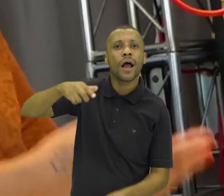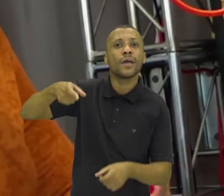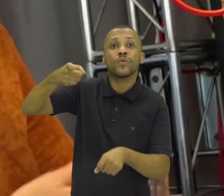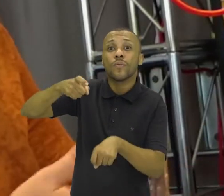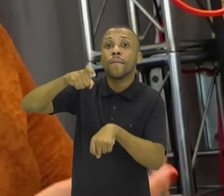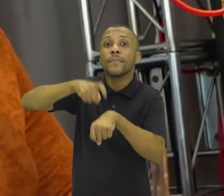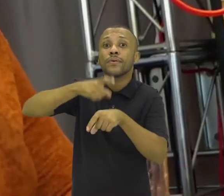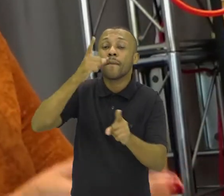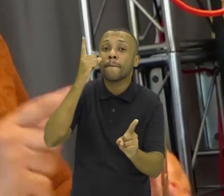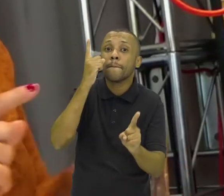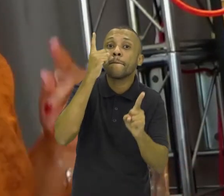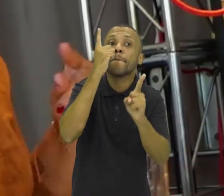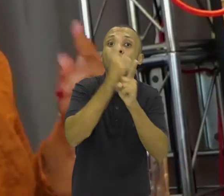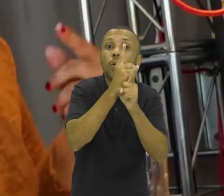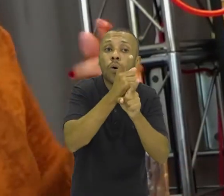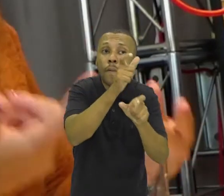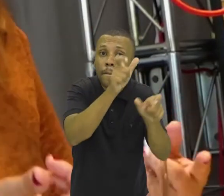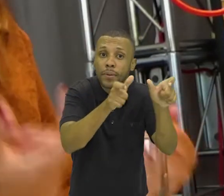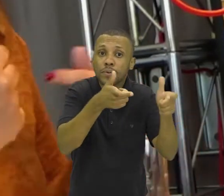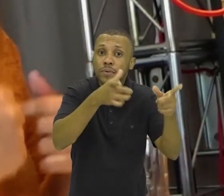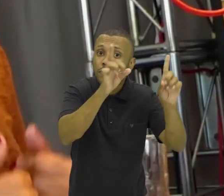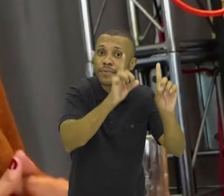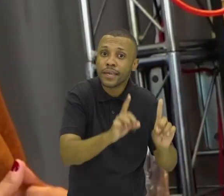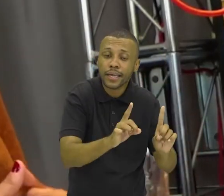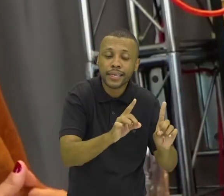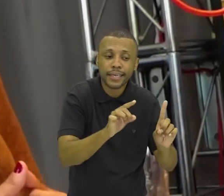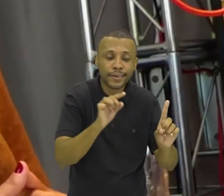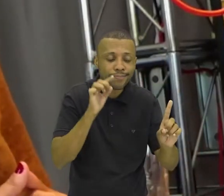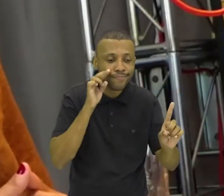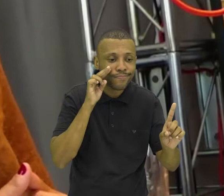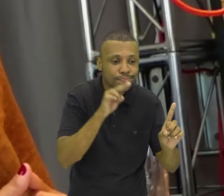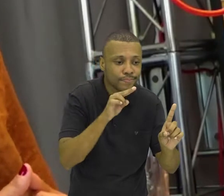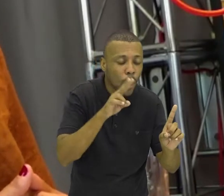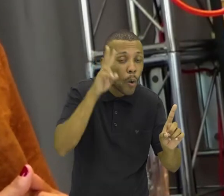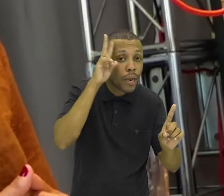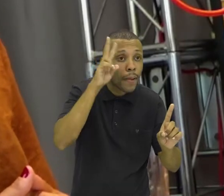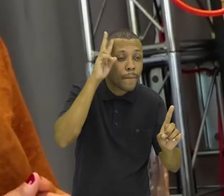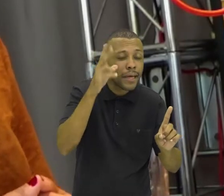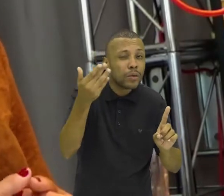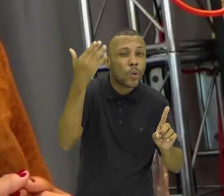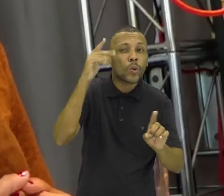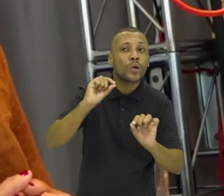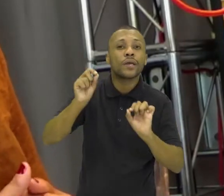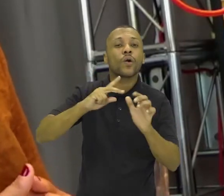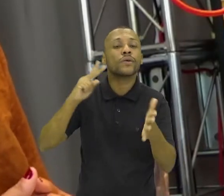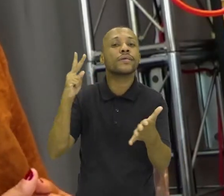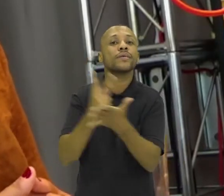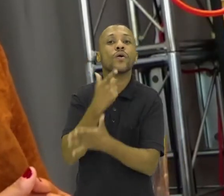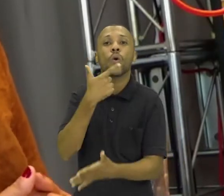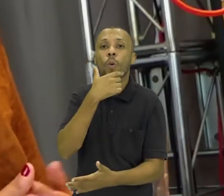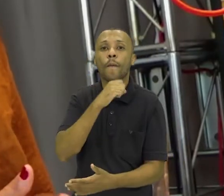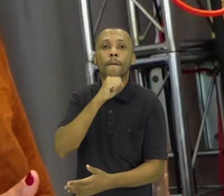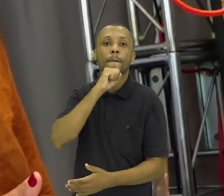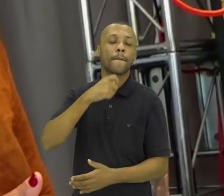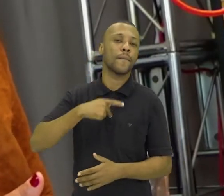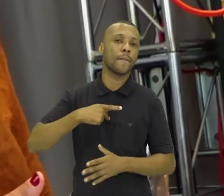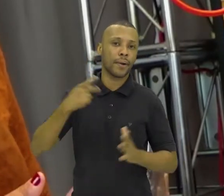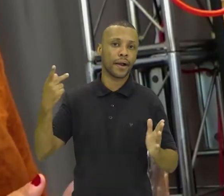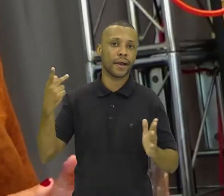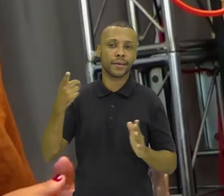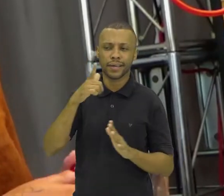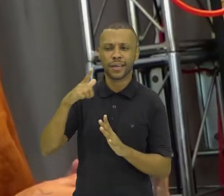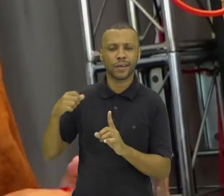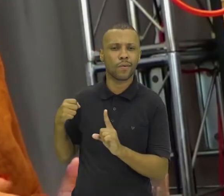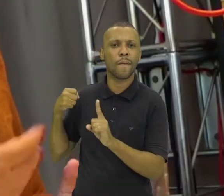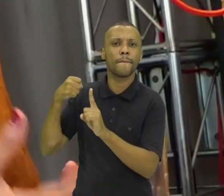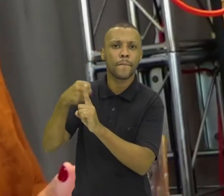a trabalhar com pessoas com deficiência, que eu fui ler a lei, que eu consegui caracterizar meu pai. Entendeu? E as pessoas não conhecem, né?